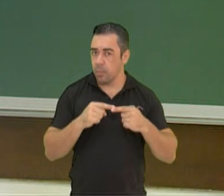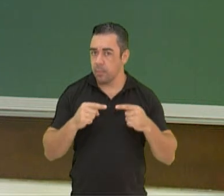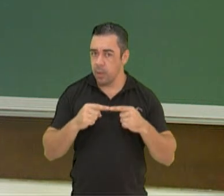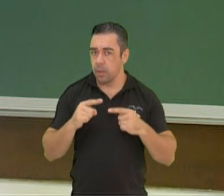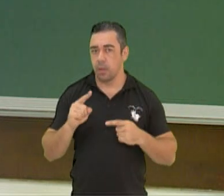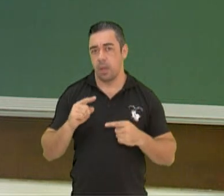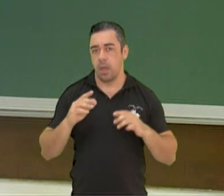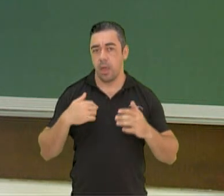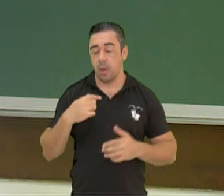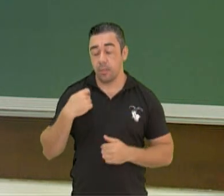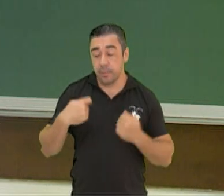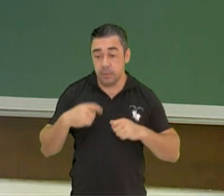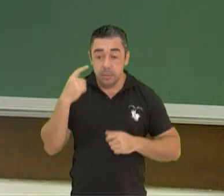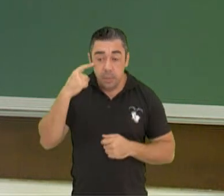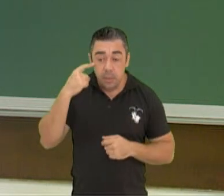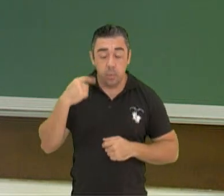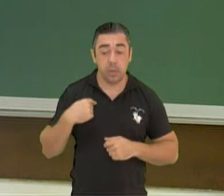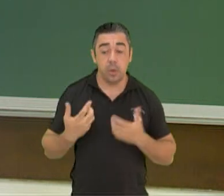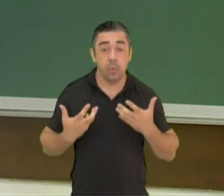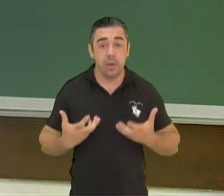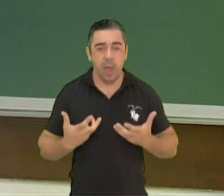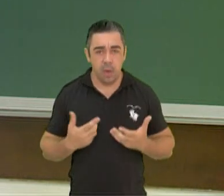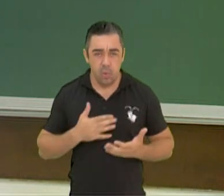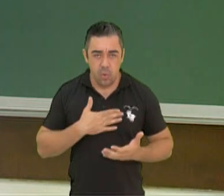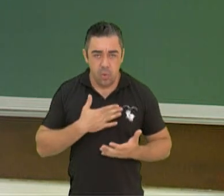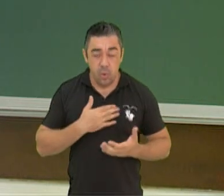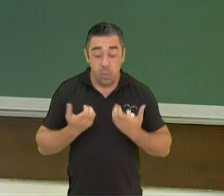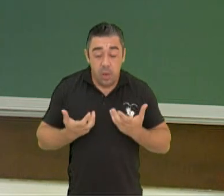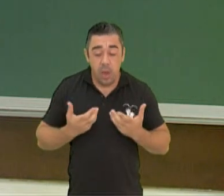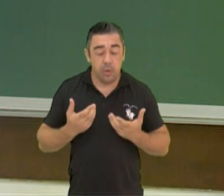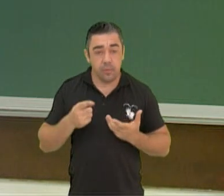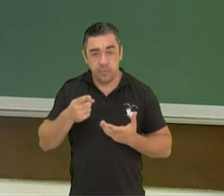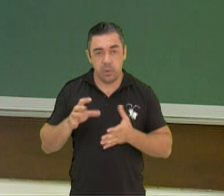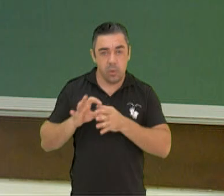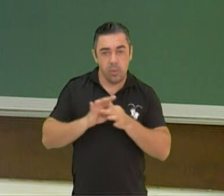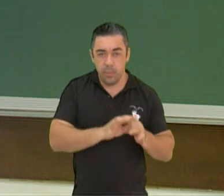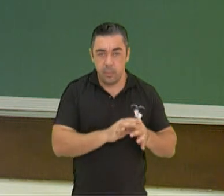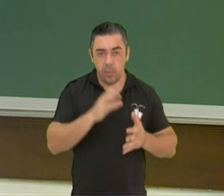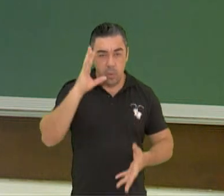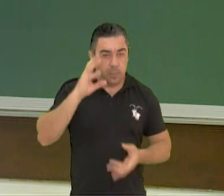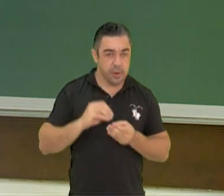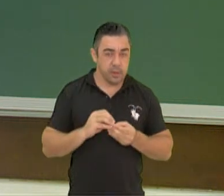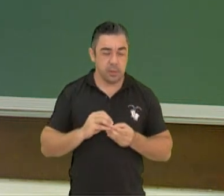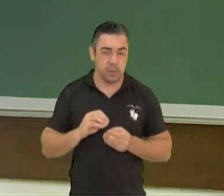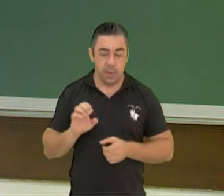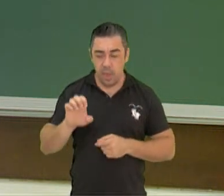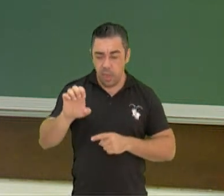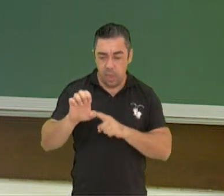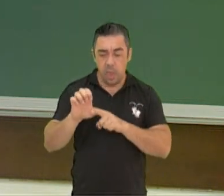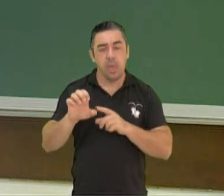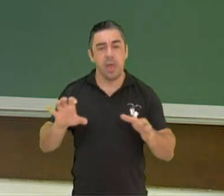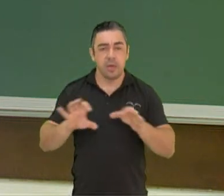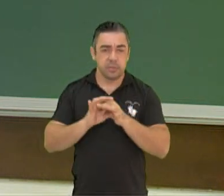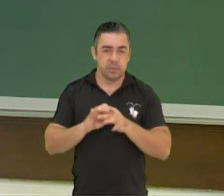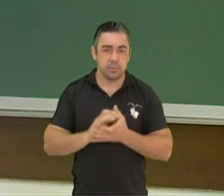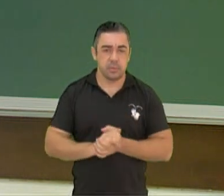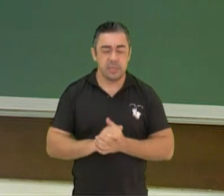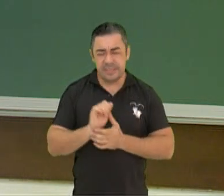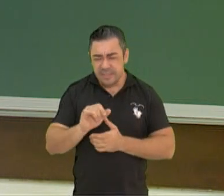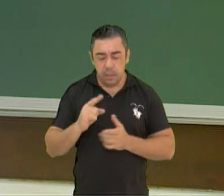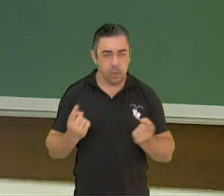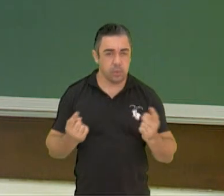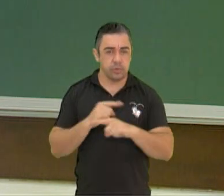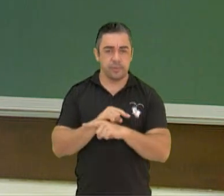eu quero passar uma ideia de adição e coloquei um conectivo, né, alternativo. Pronto, estraguei a minha